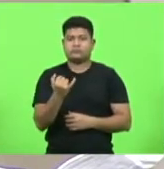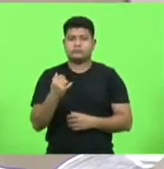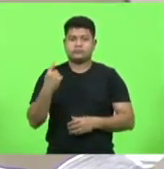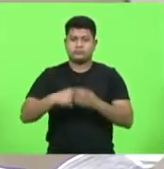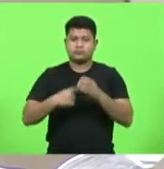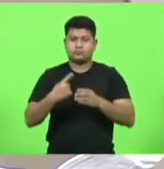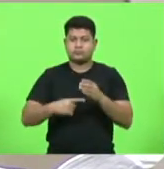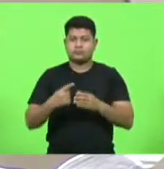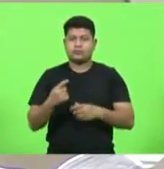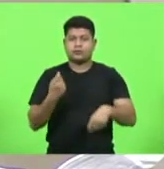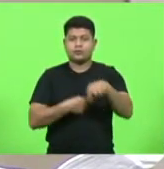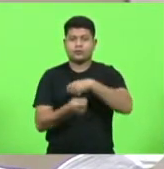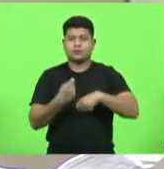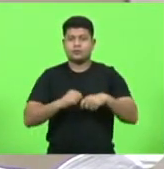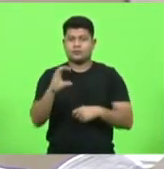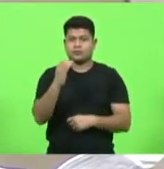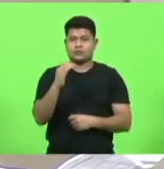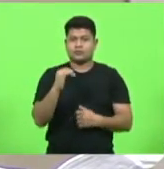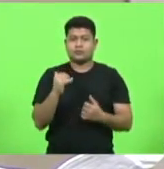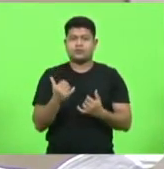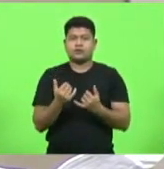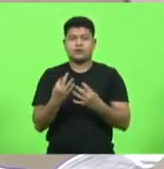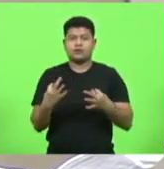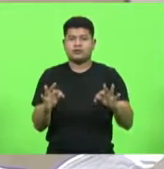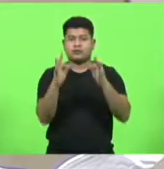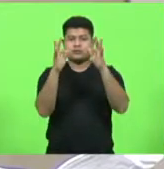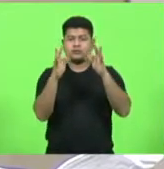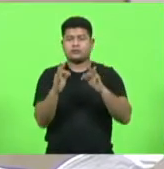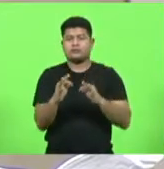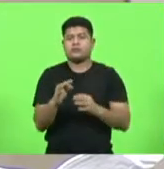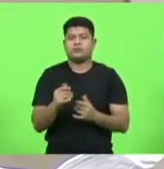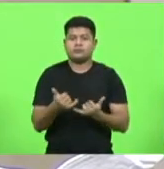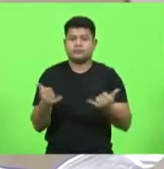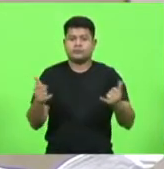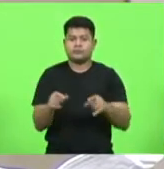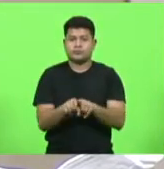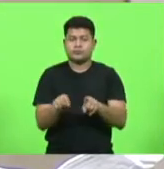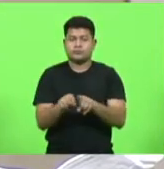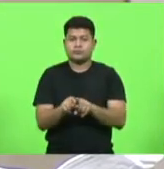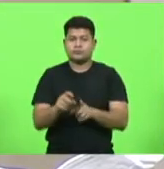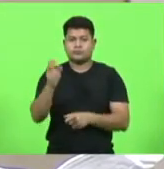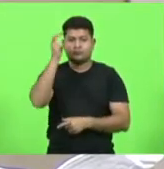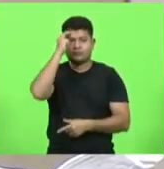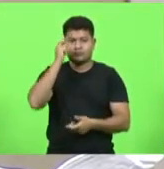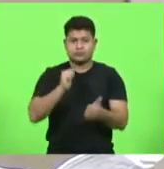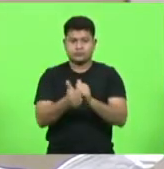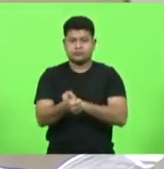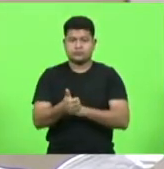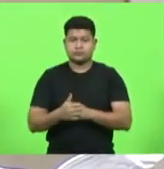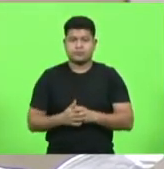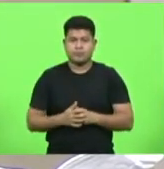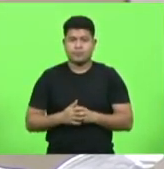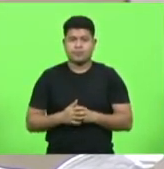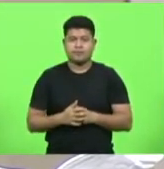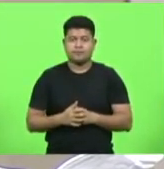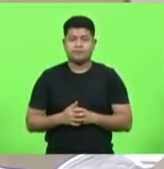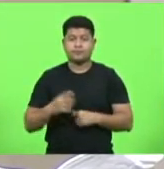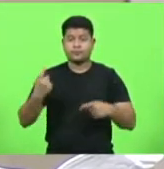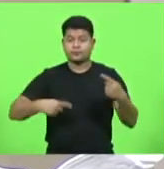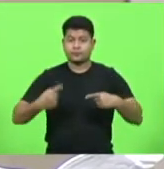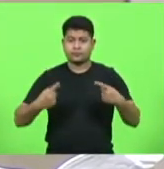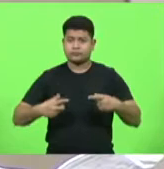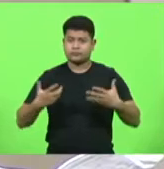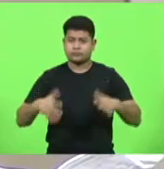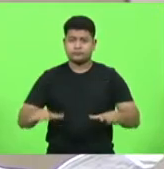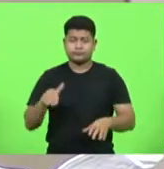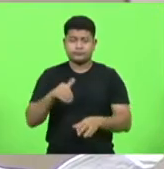de Economia, Ciência, Tecnologia, Minas e Energia e Comissão de Educação, Cultura e Desporto. Em discussão? Não havendo quem